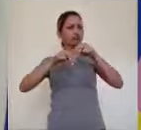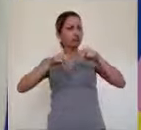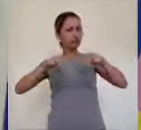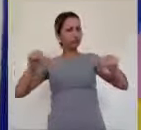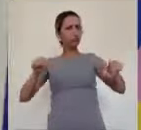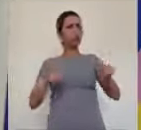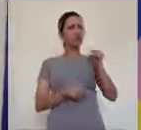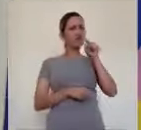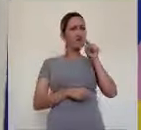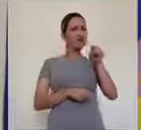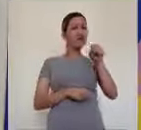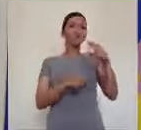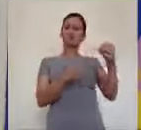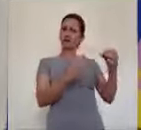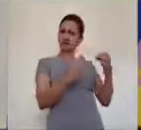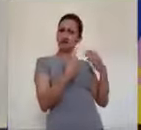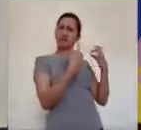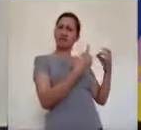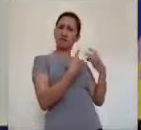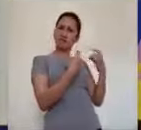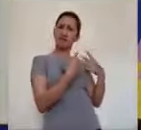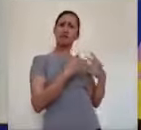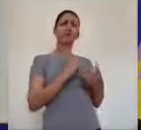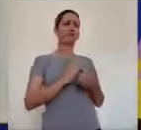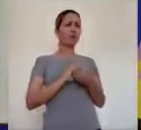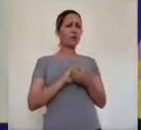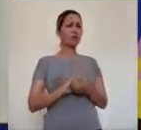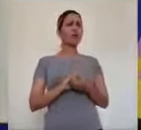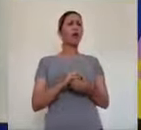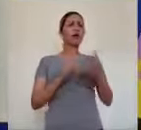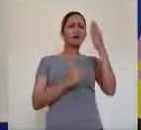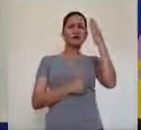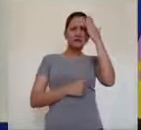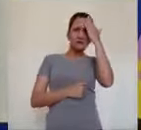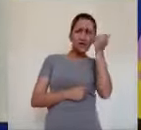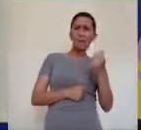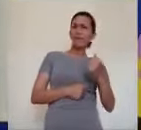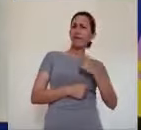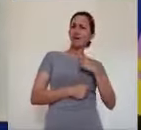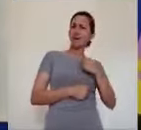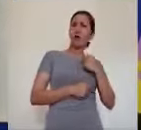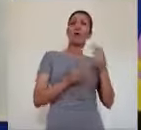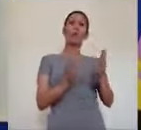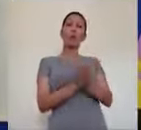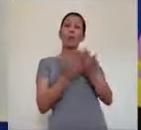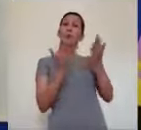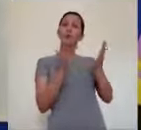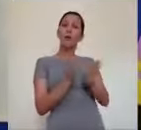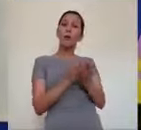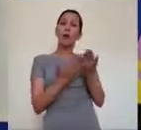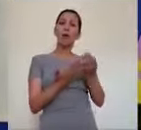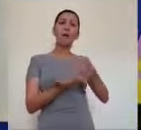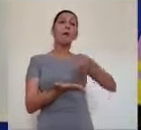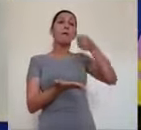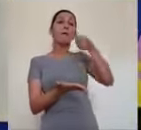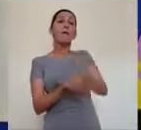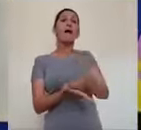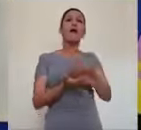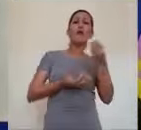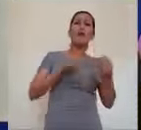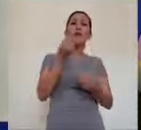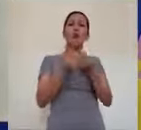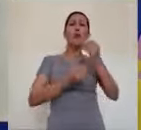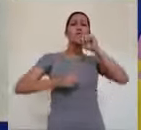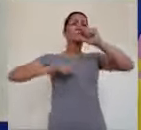foi a senhora mesma quem me vendeu sabendo que eu era pobre paguei à custa de